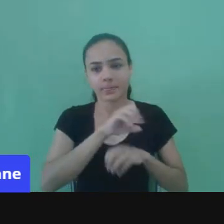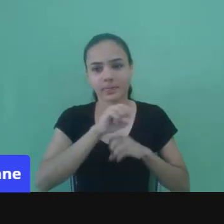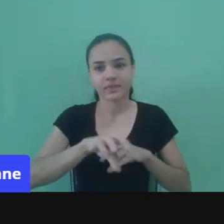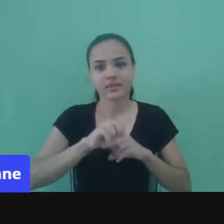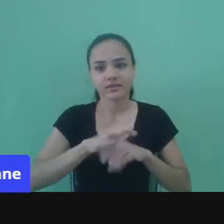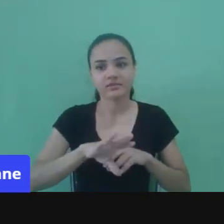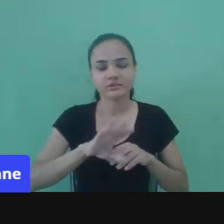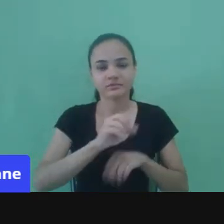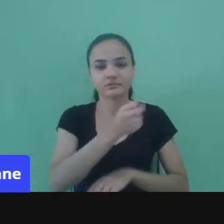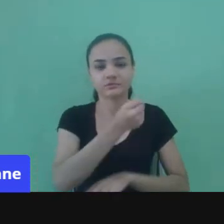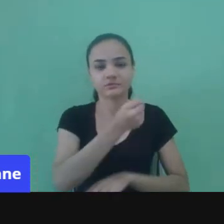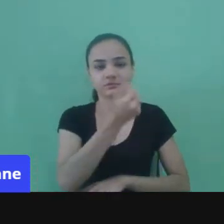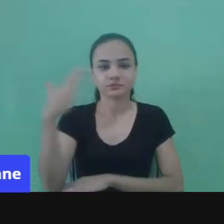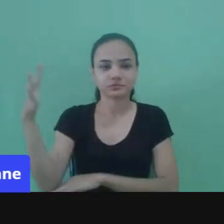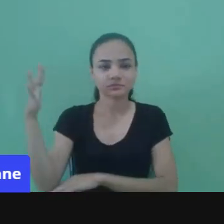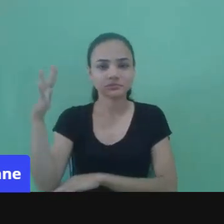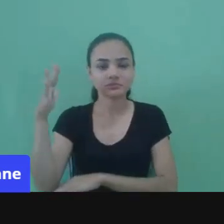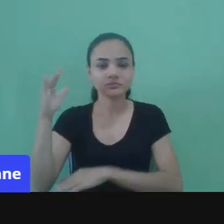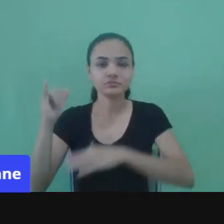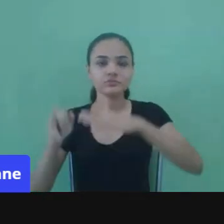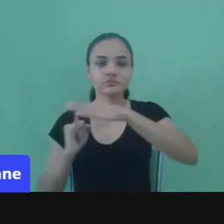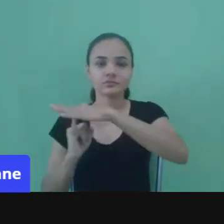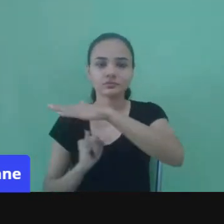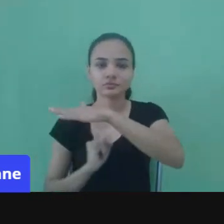a gente, desde